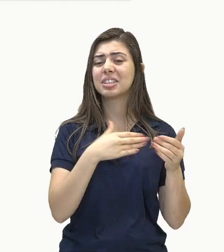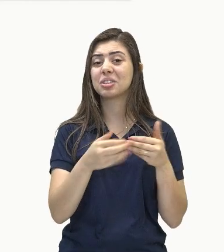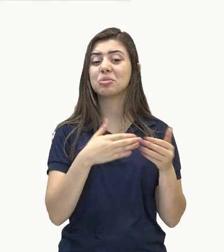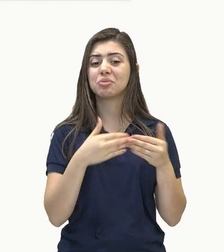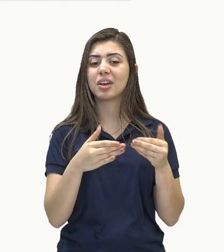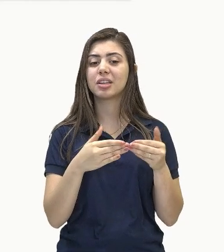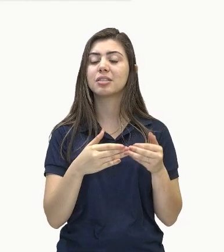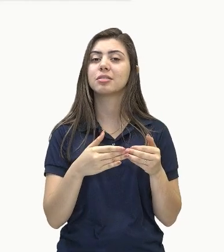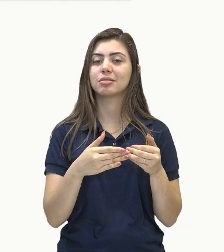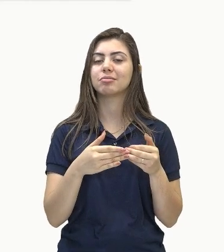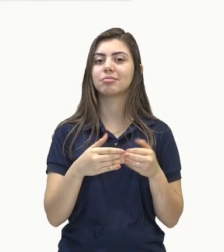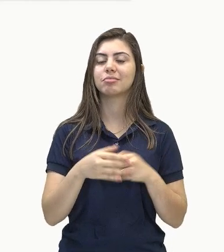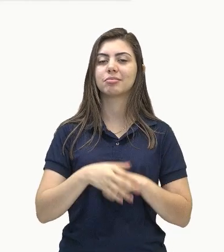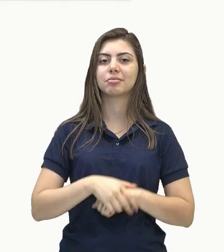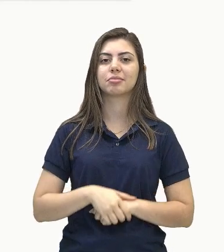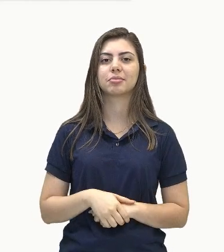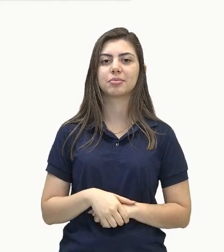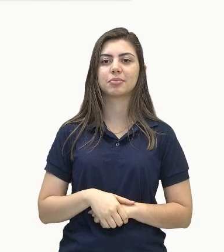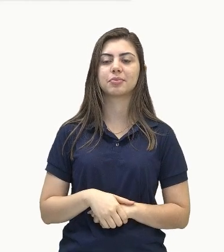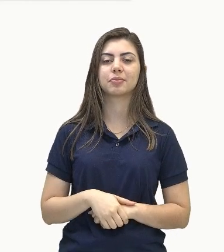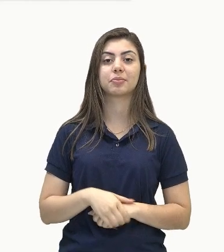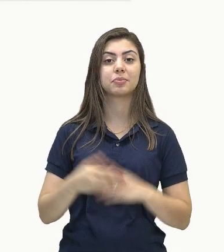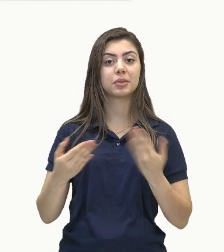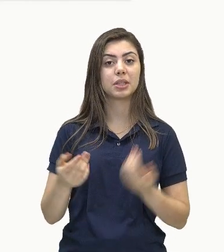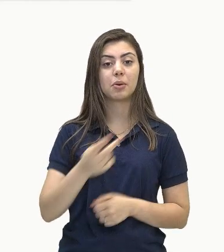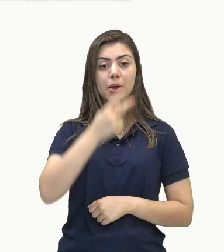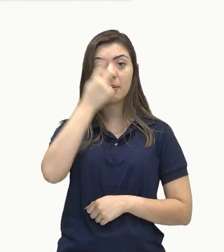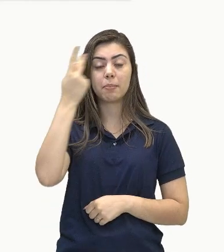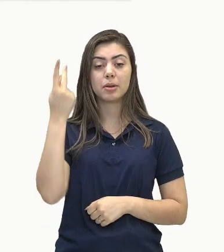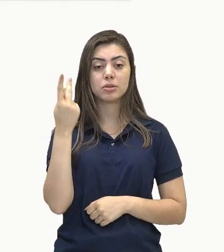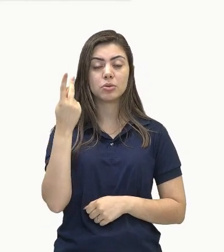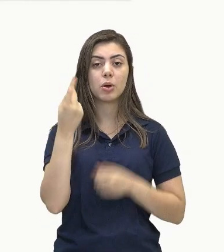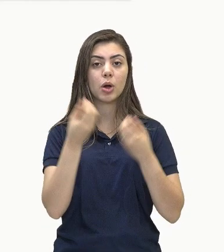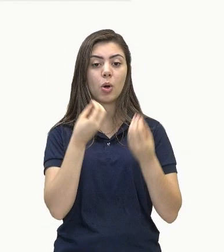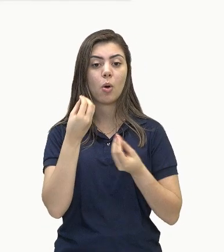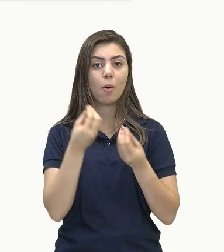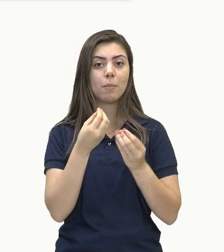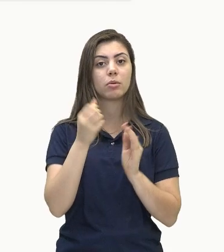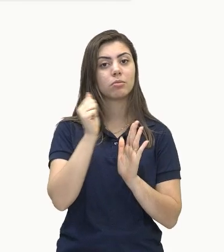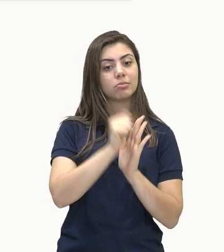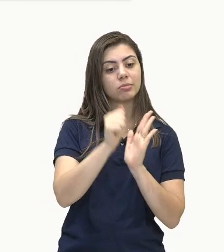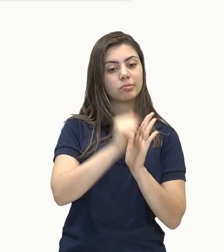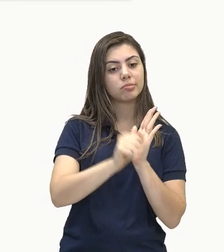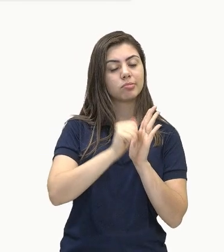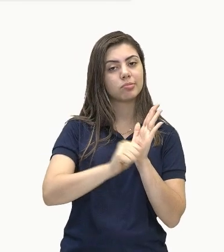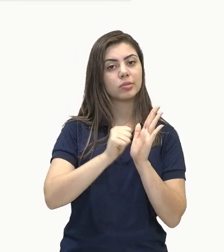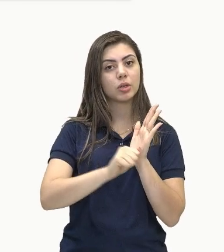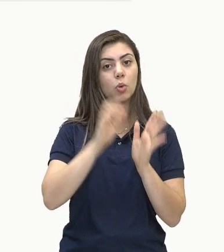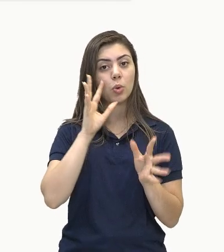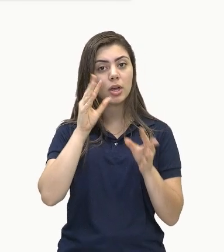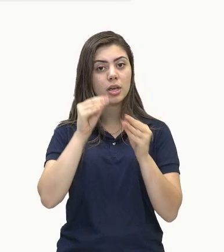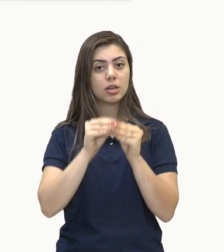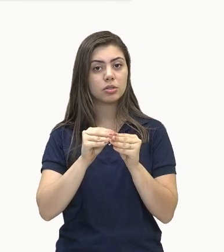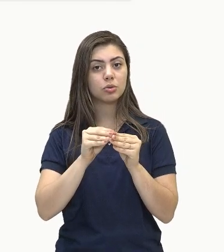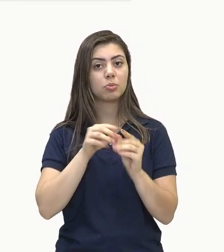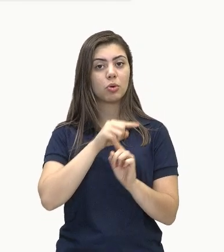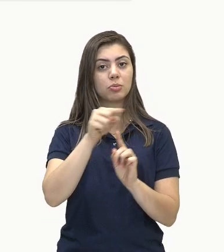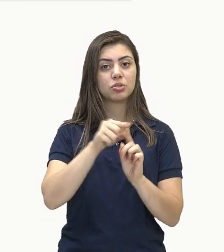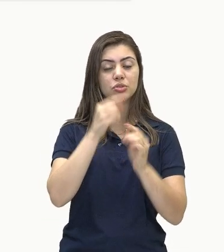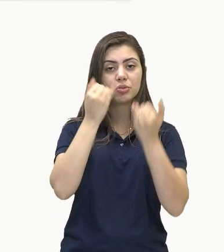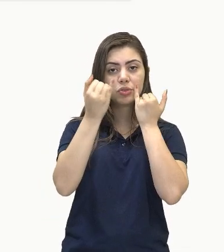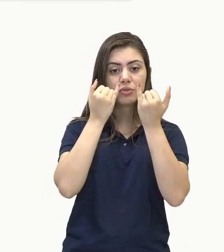o produto, o resenhista vai trabalhar, apresentar este resumo informativo com